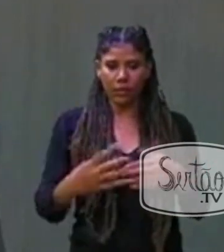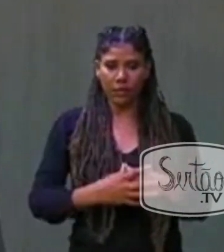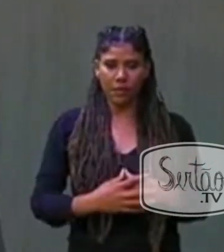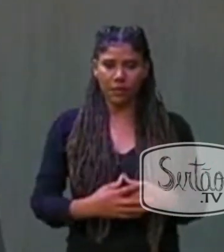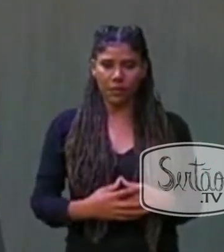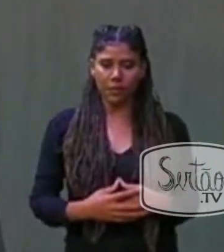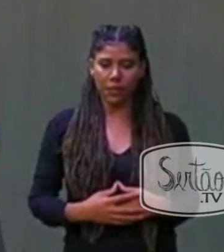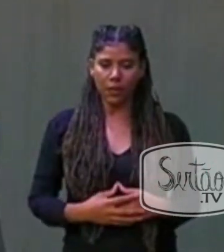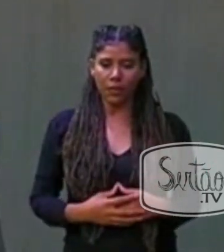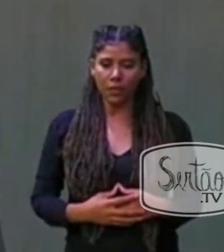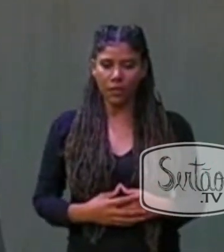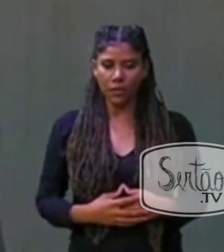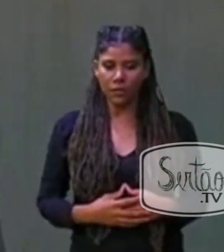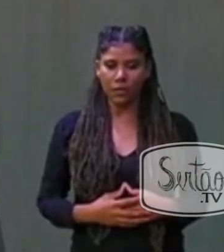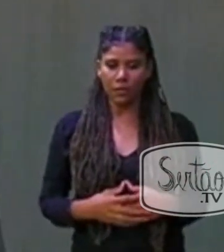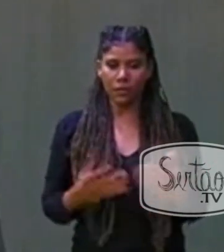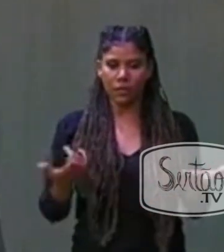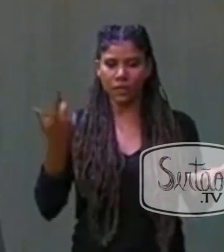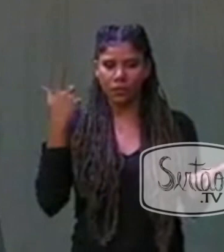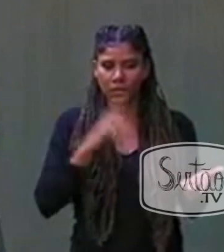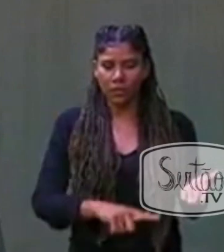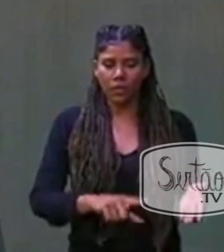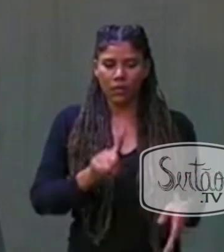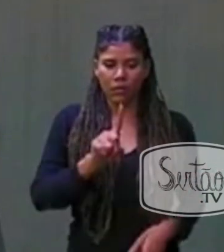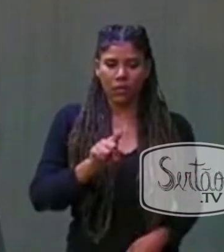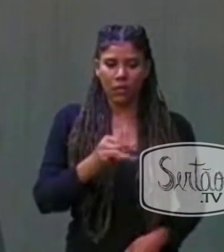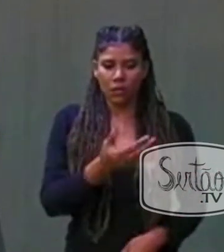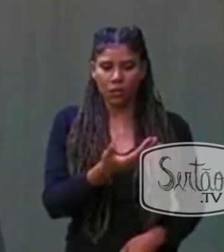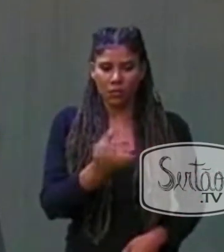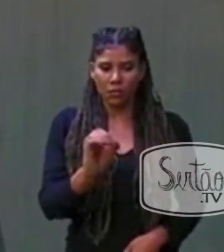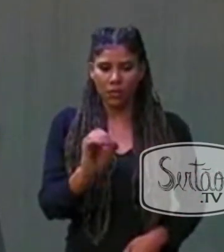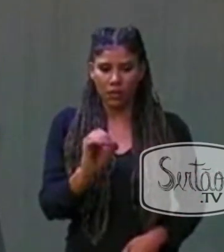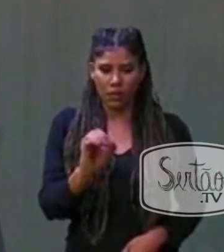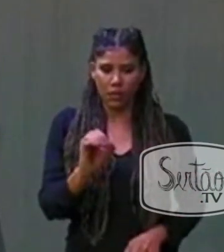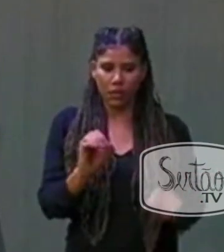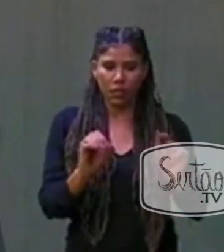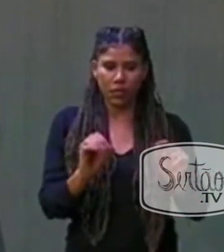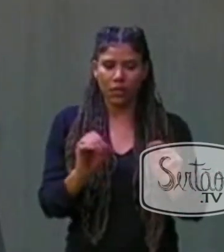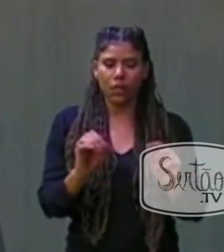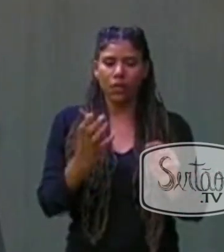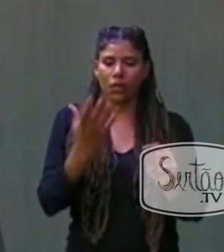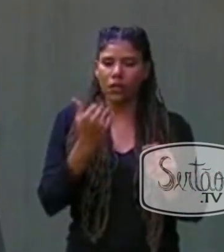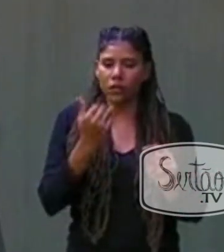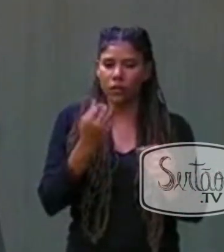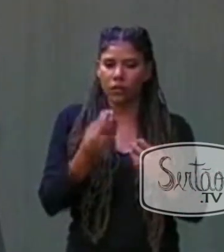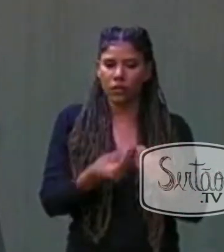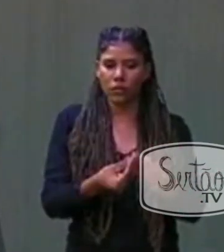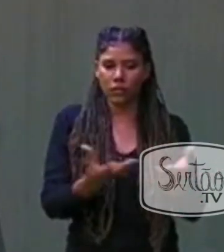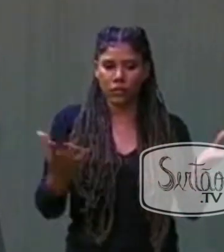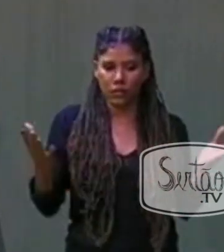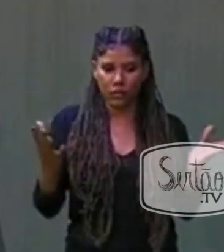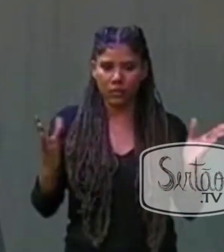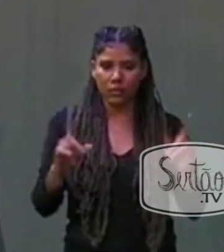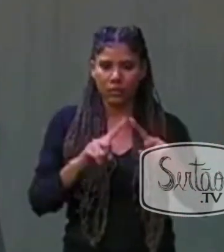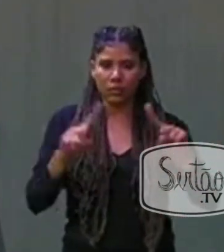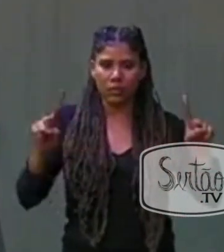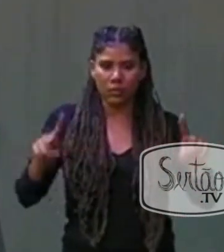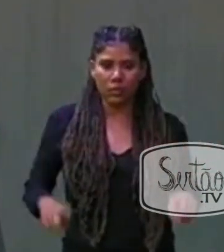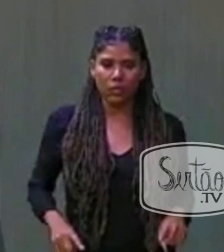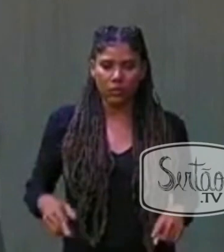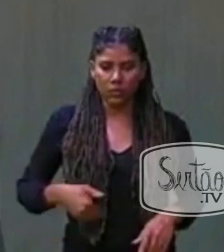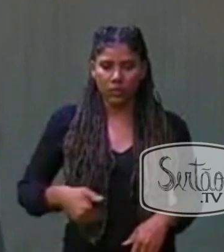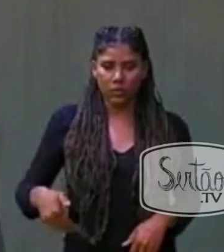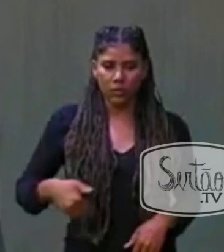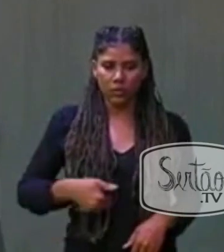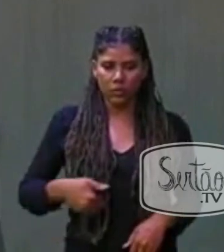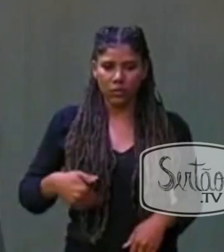alcançamos o número de 1 milhão de refeições entregues pelo Ceará Sem Fome.